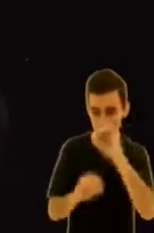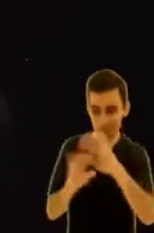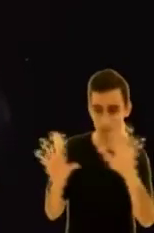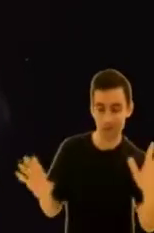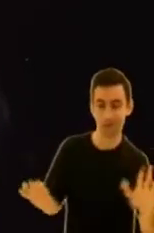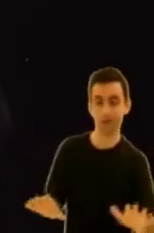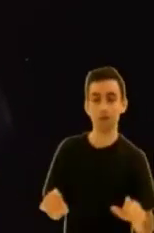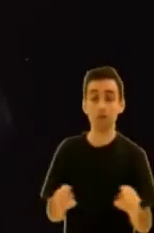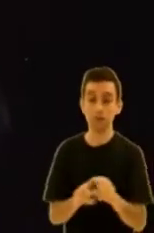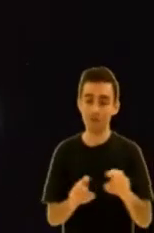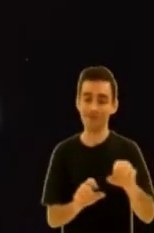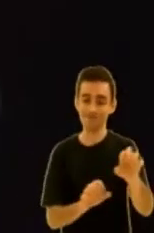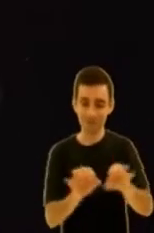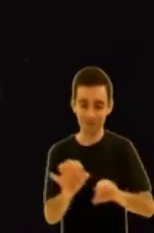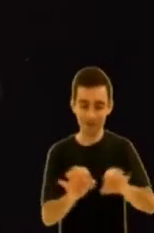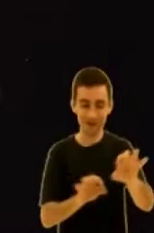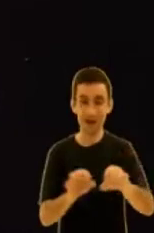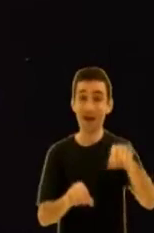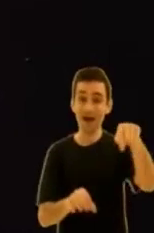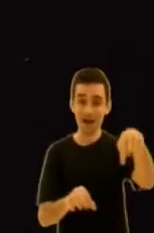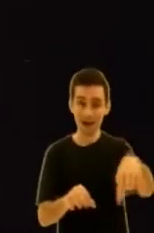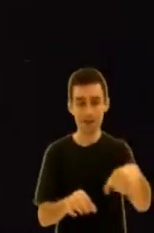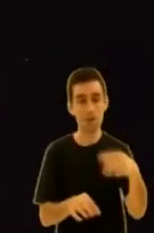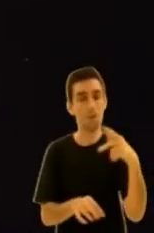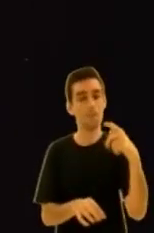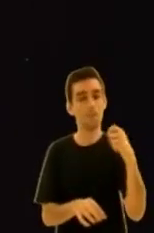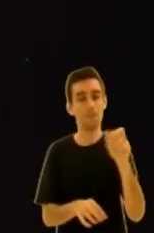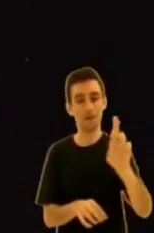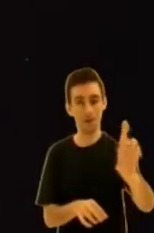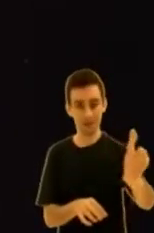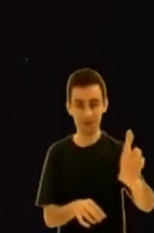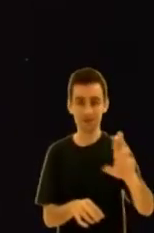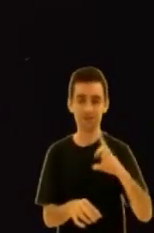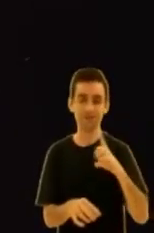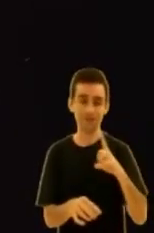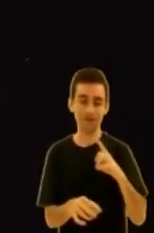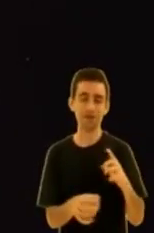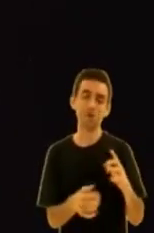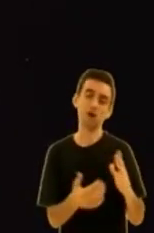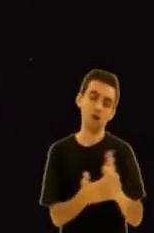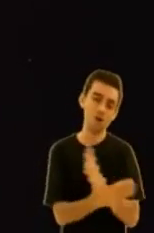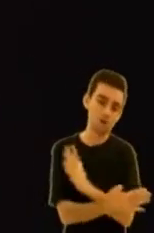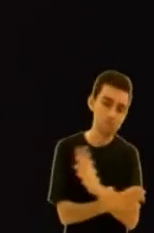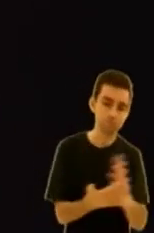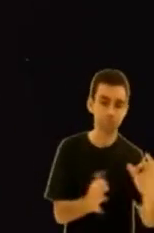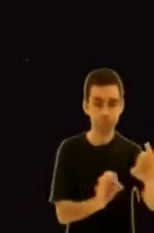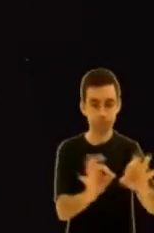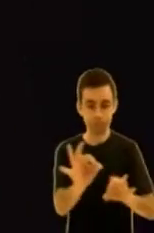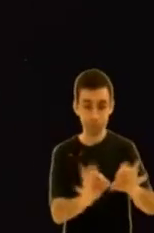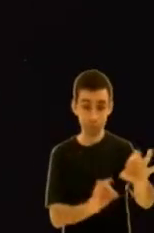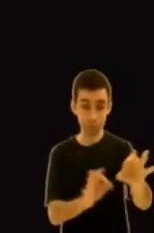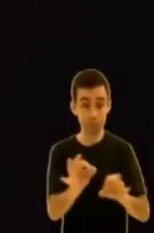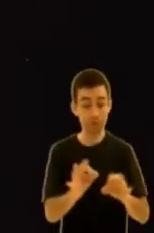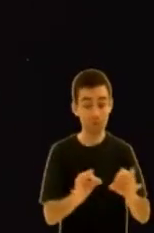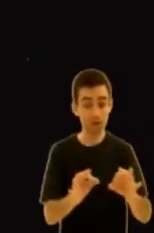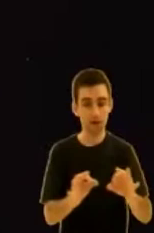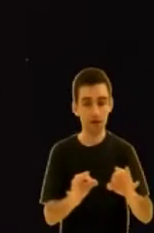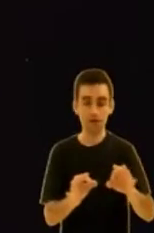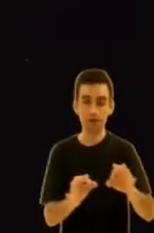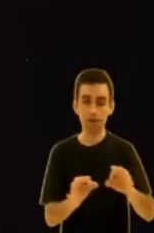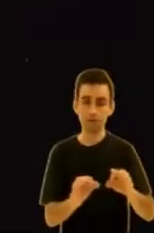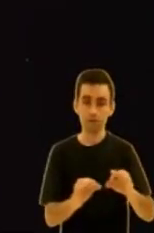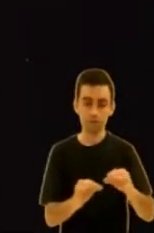planejamento no PAR que a gente tem as ações que a gente chama de ações de